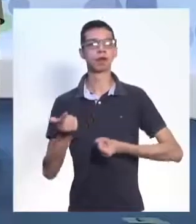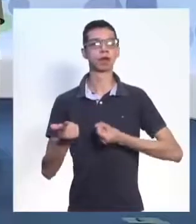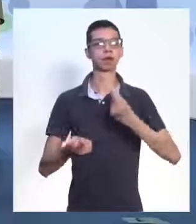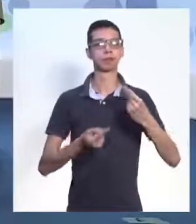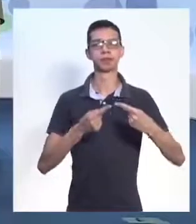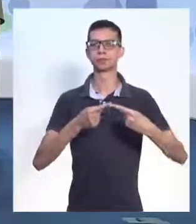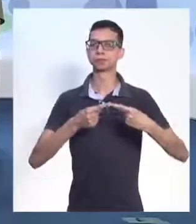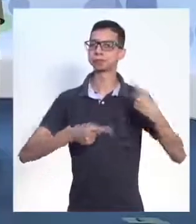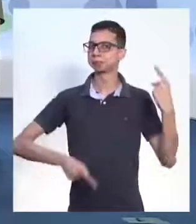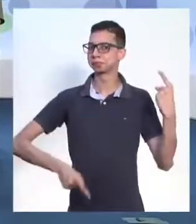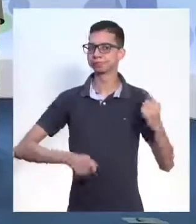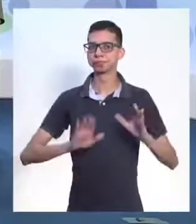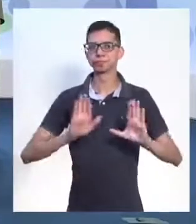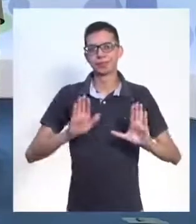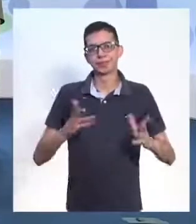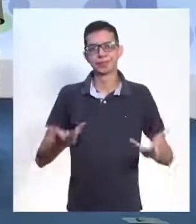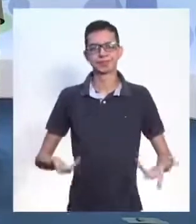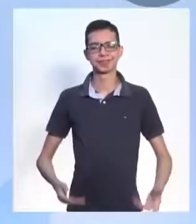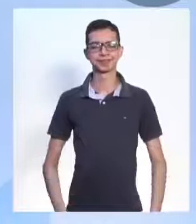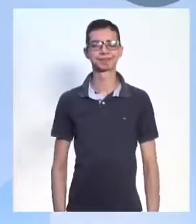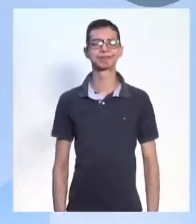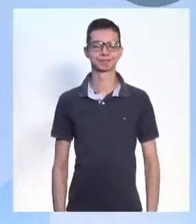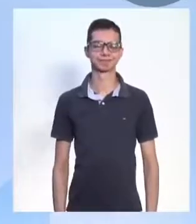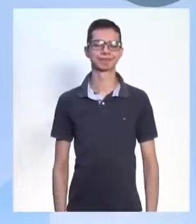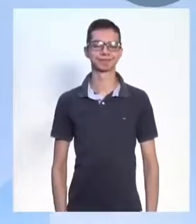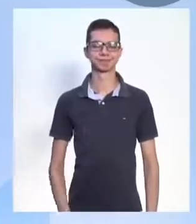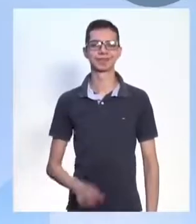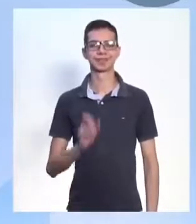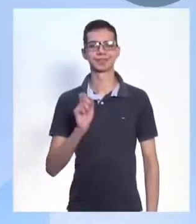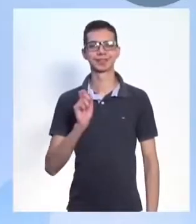do processo aqui. Tudo bem?